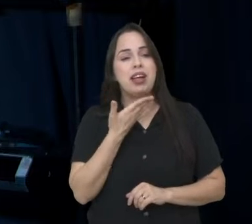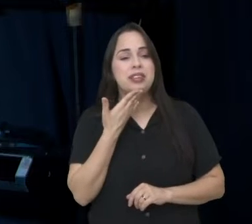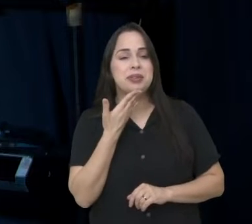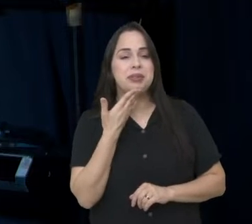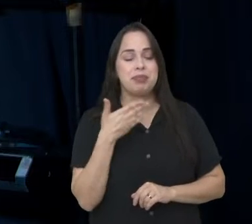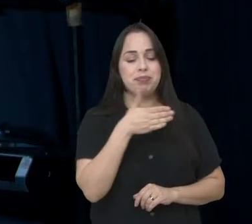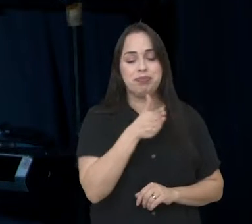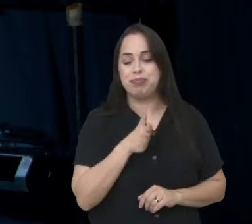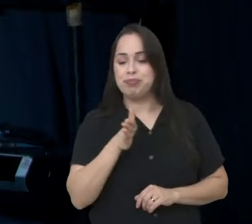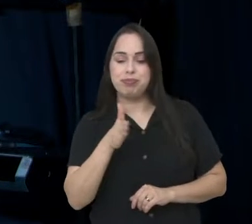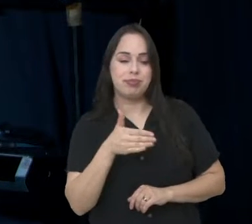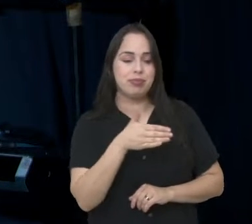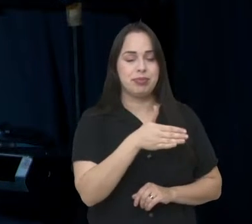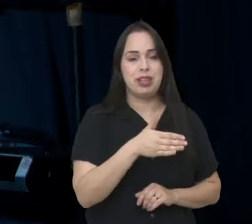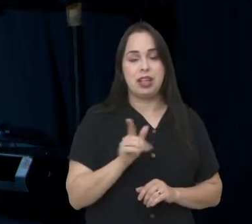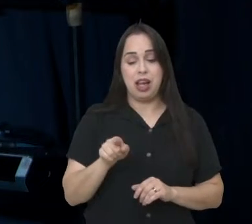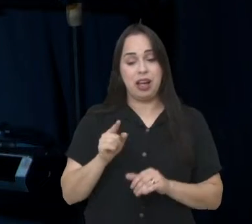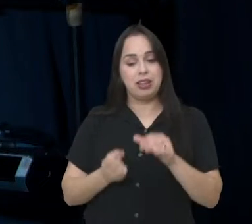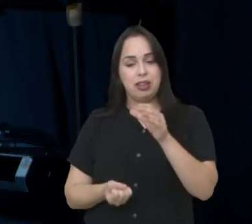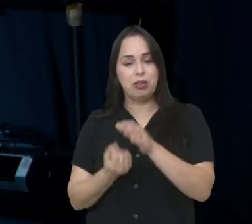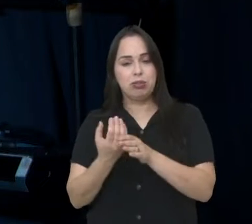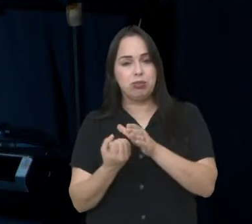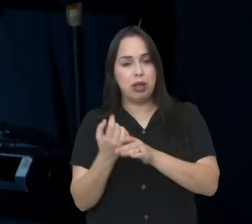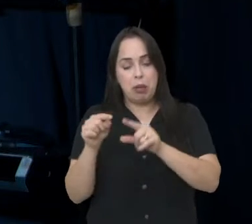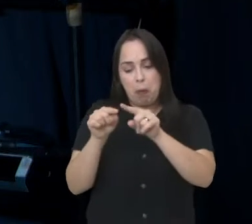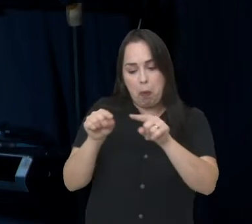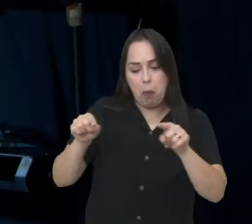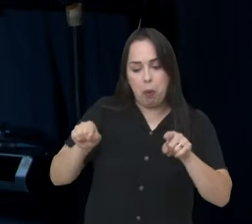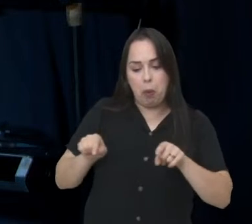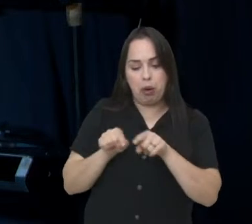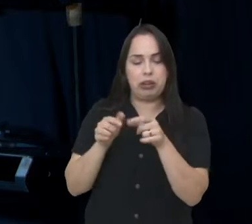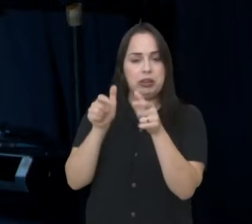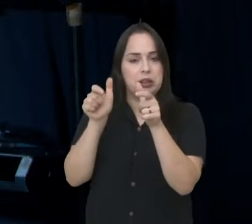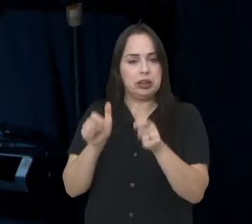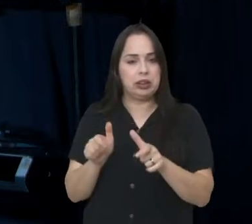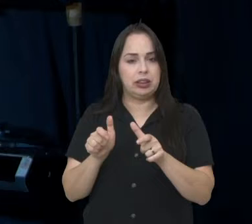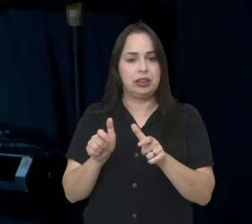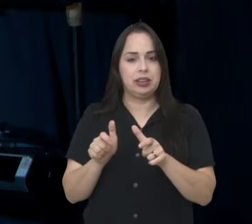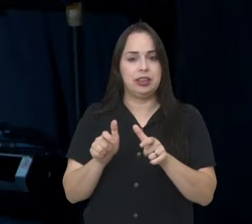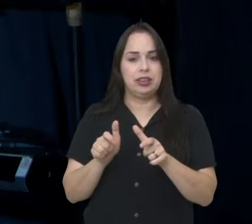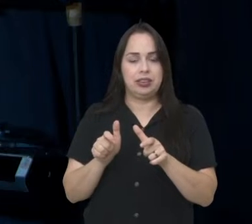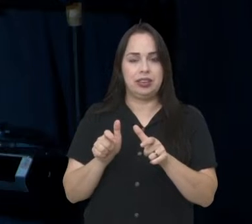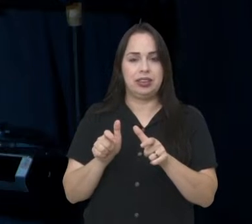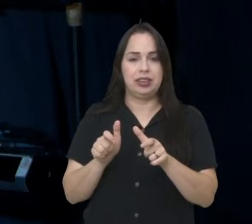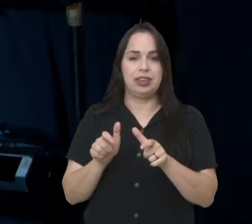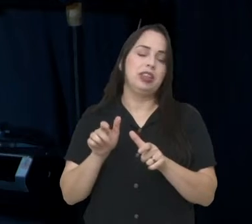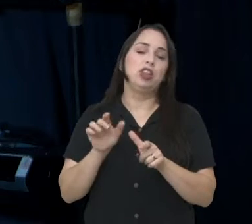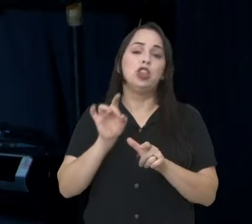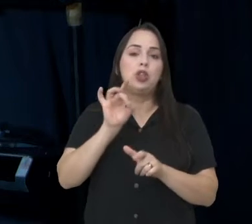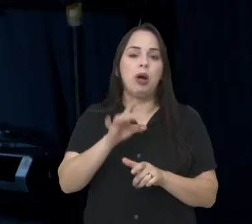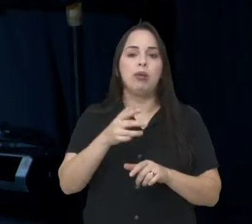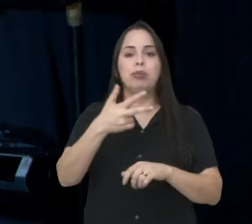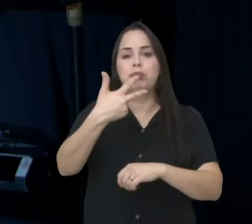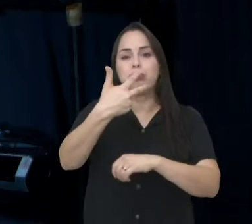entre aspas, construindo óculos, que era um galpão, né? E a gente começou só com um